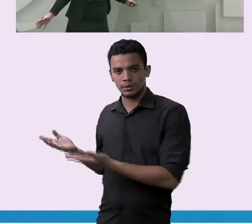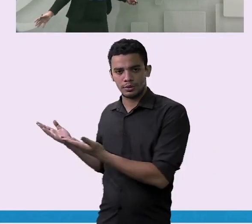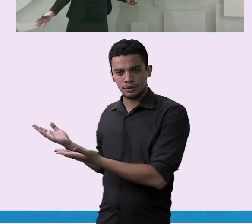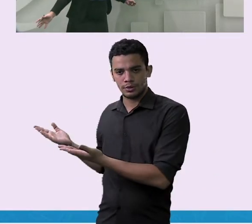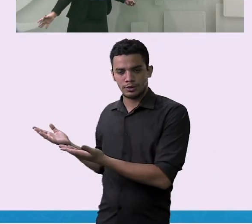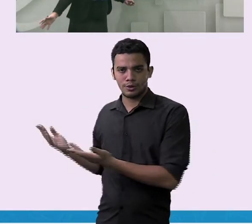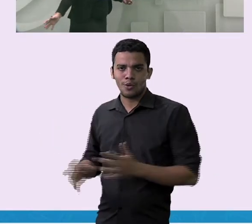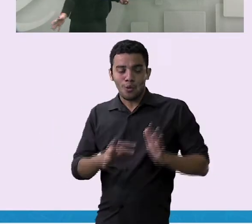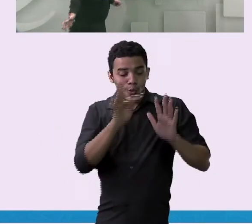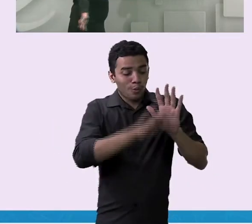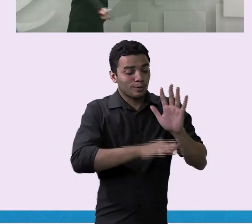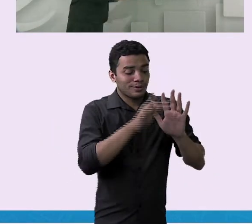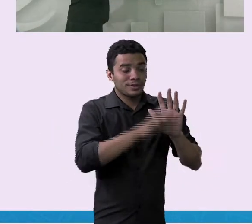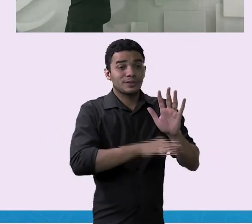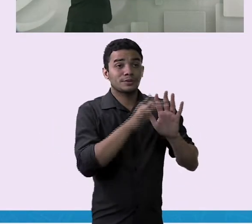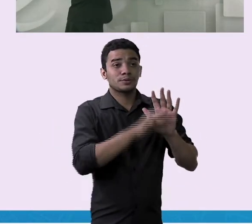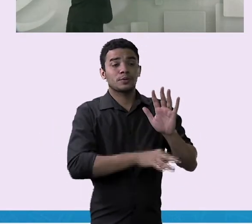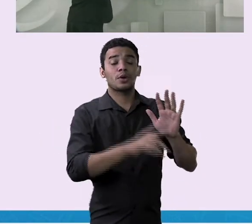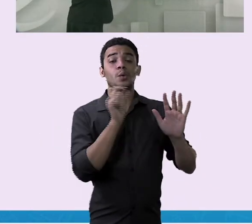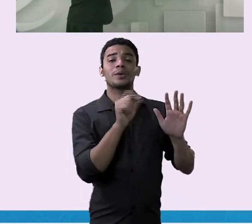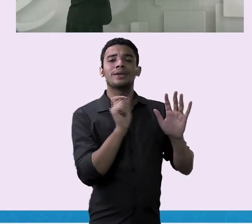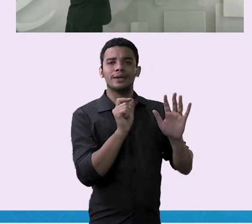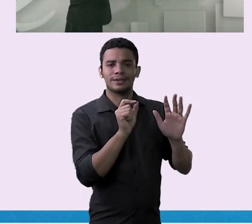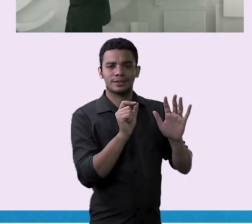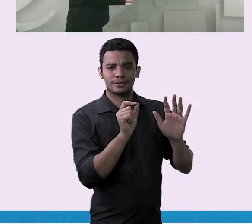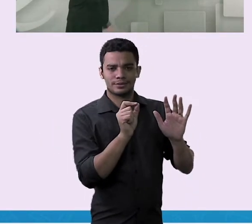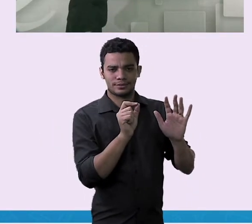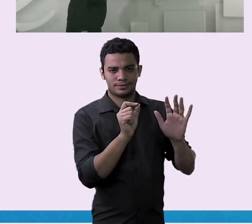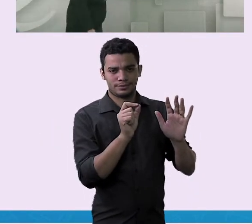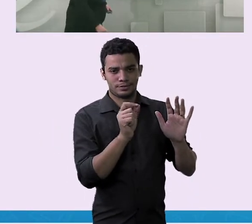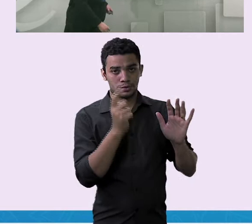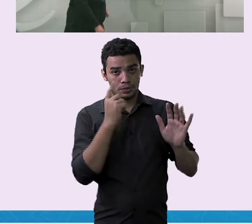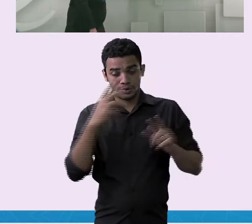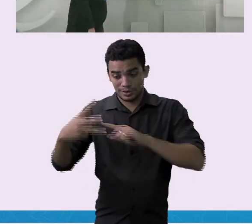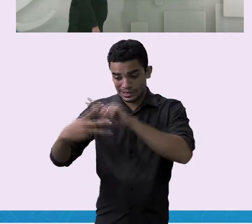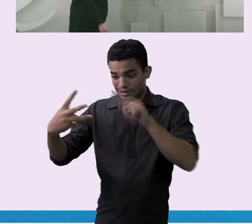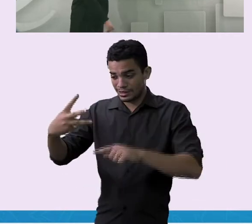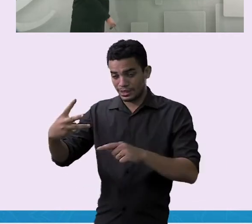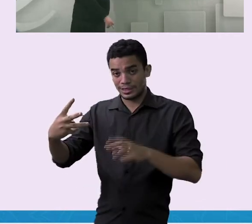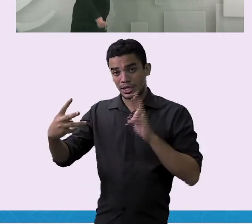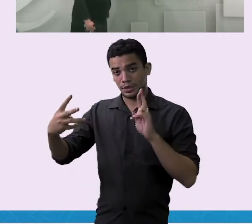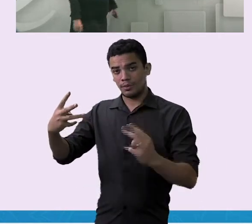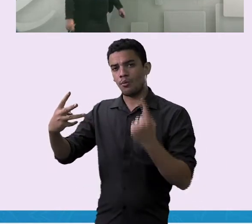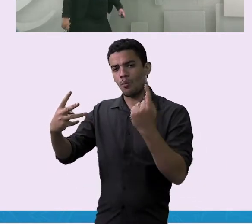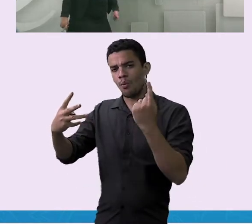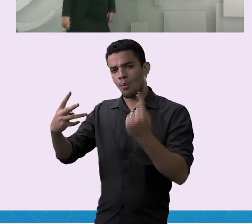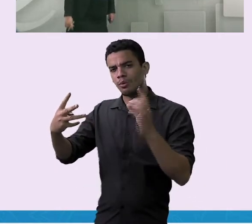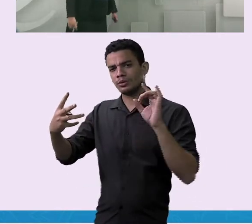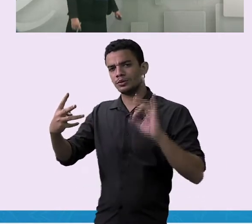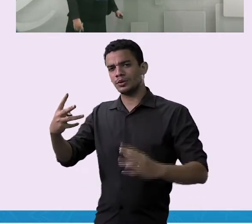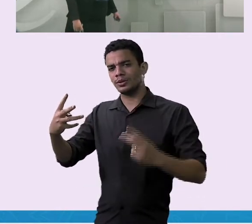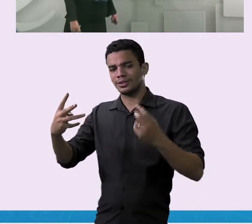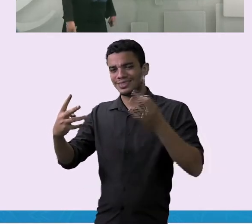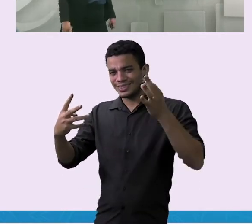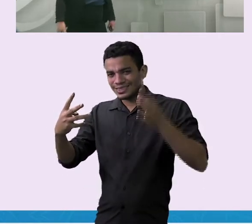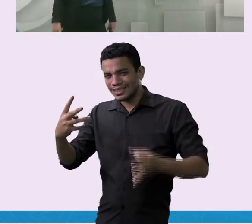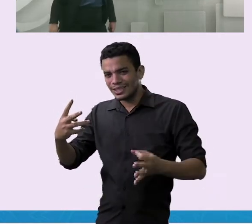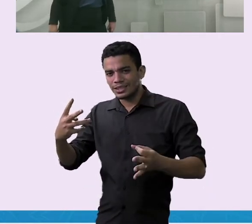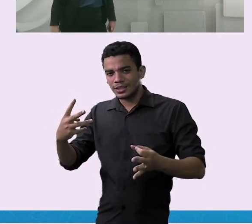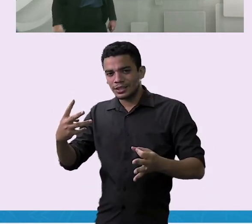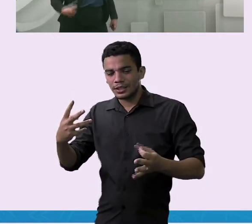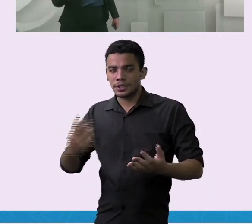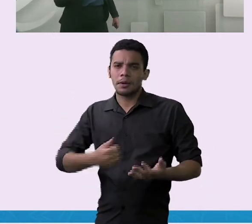fácil demais, né, gente? 3 opções, uma resposta correta. Ele é uma receita